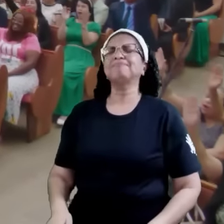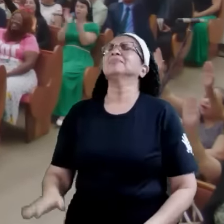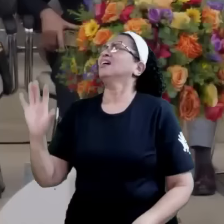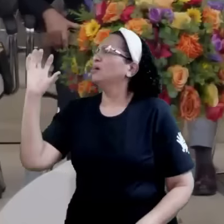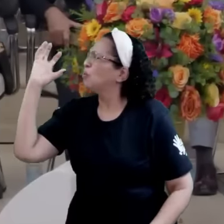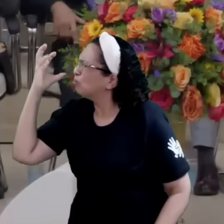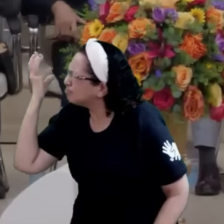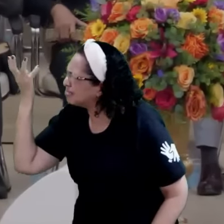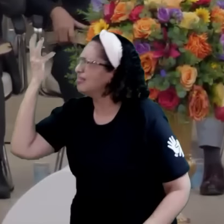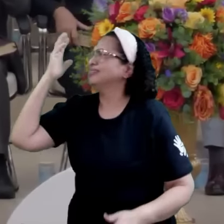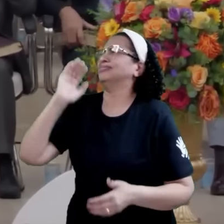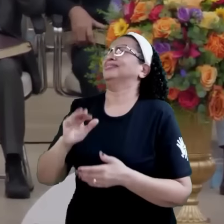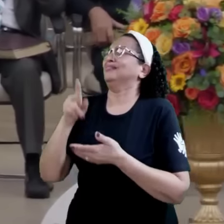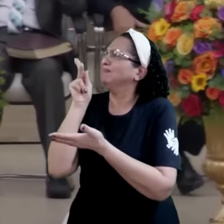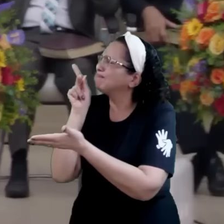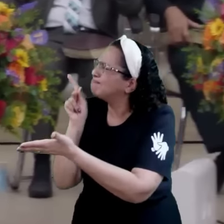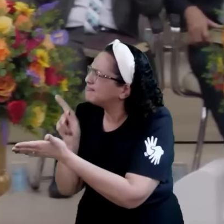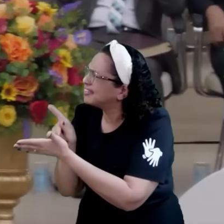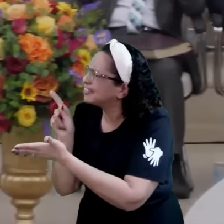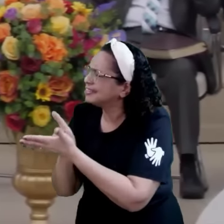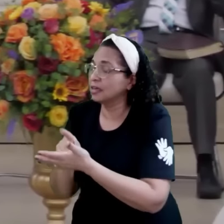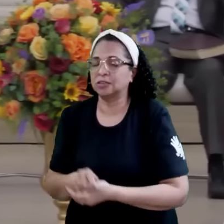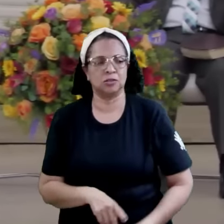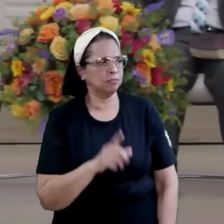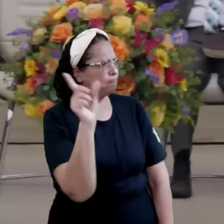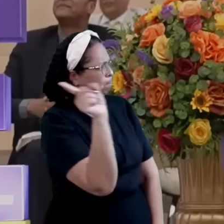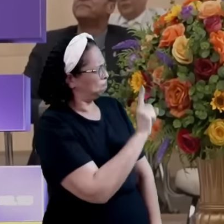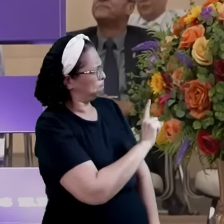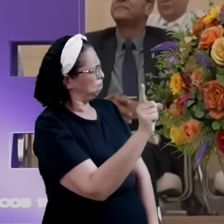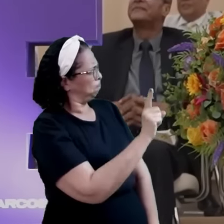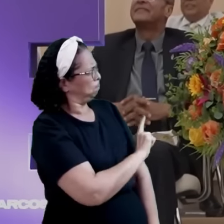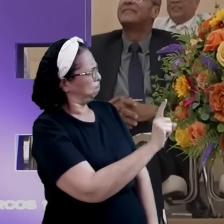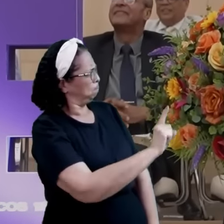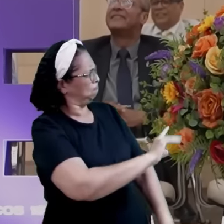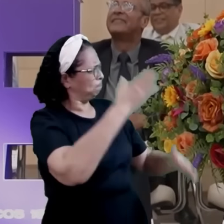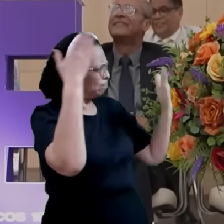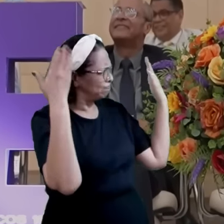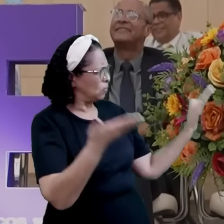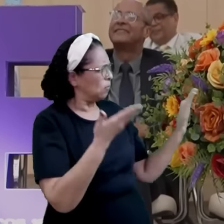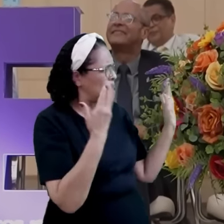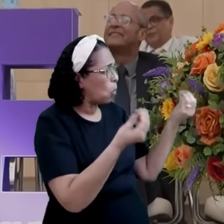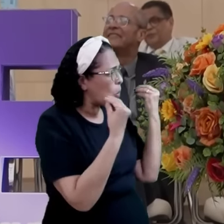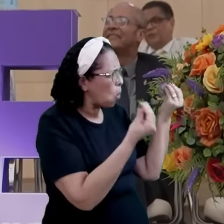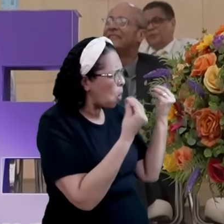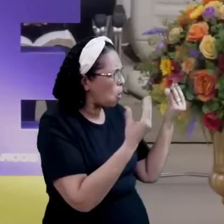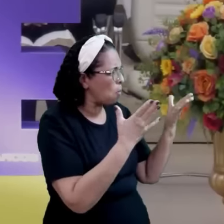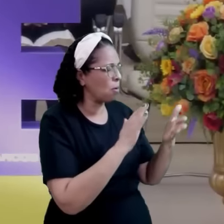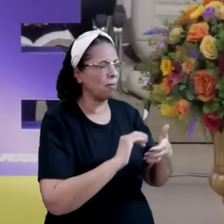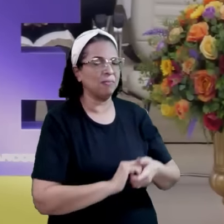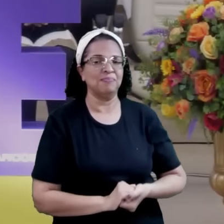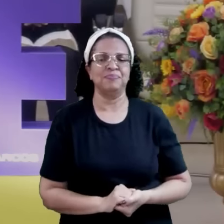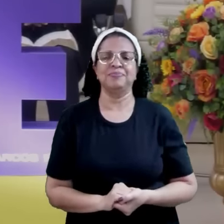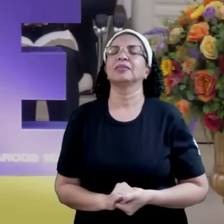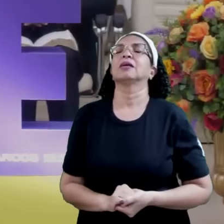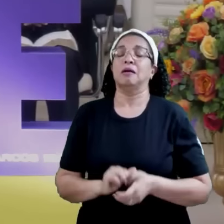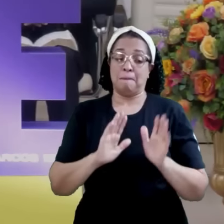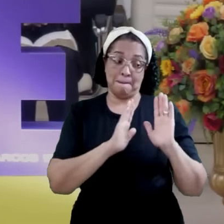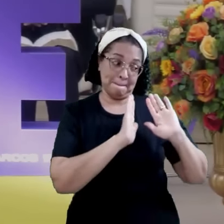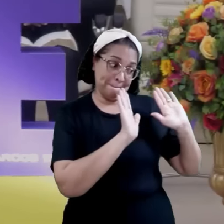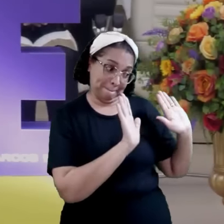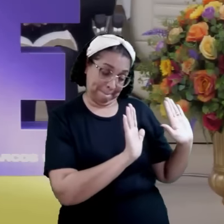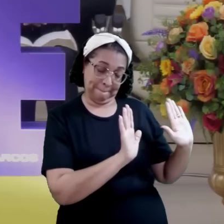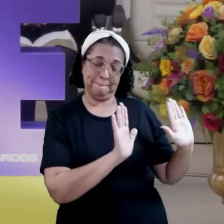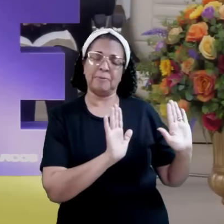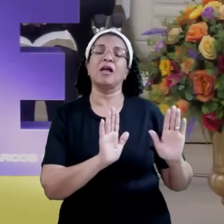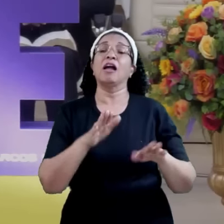dá Aleluia Resumindo e prepare um glória melhor do que esse fizeram uma nova bateria de exame segundo um dos